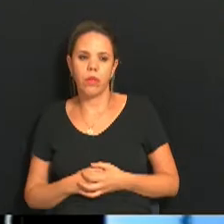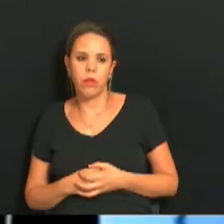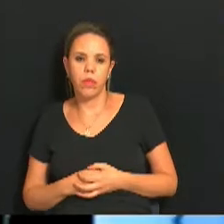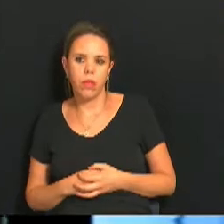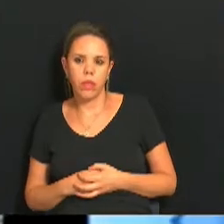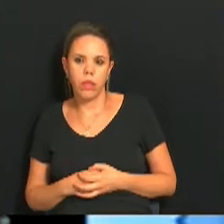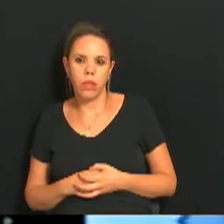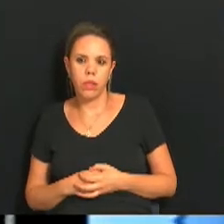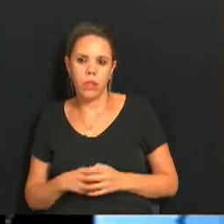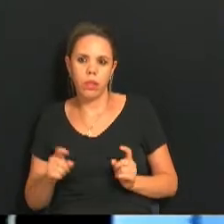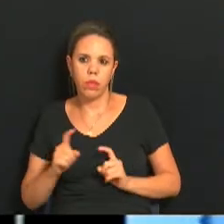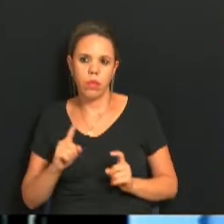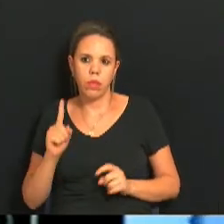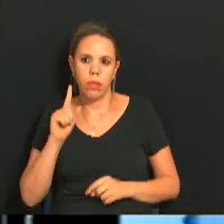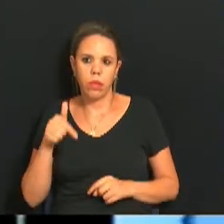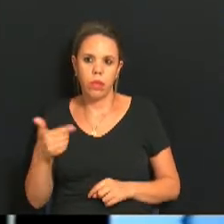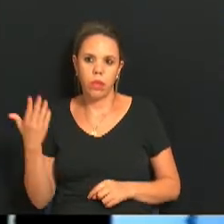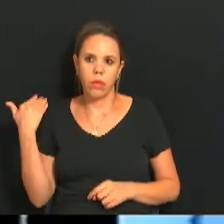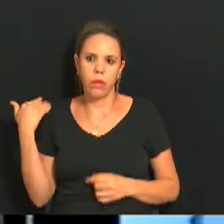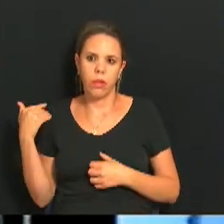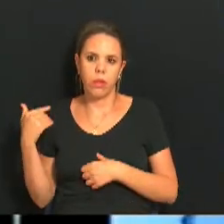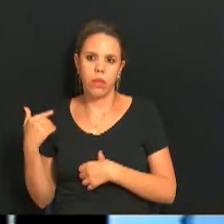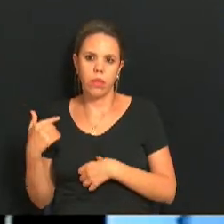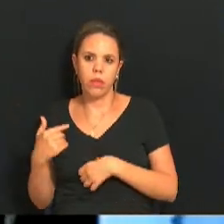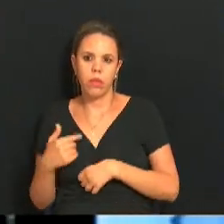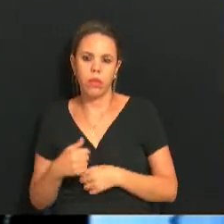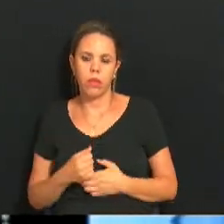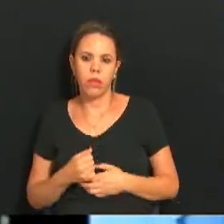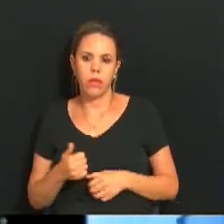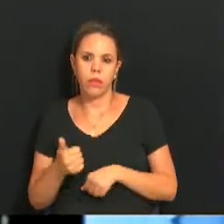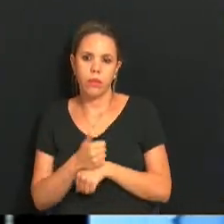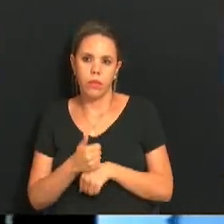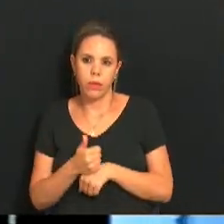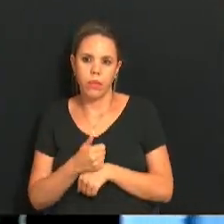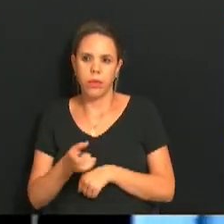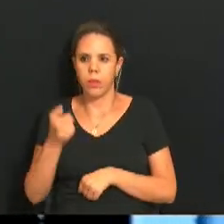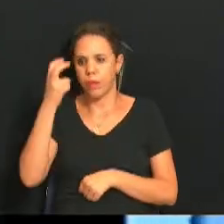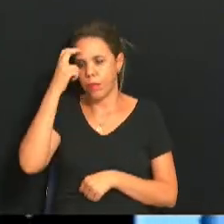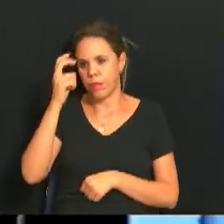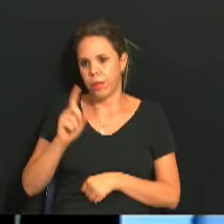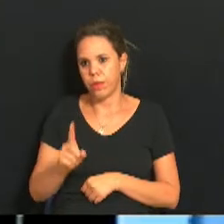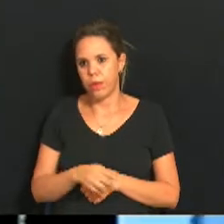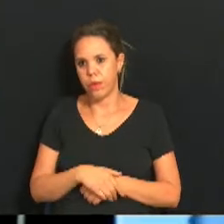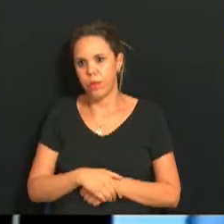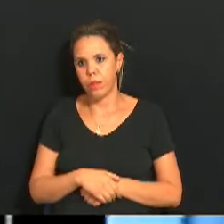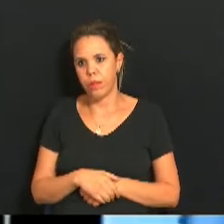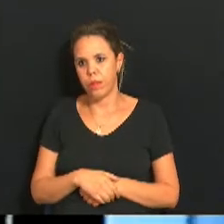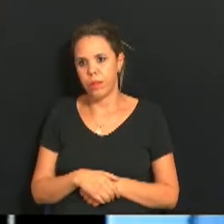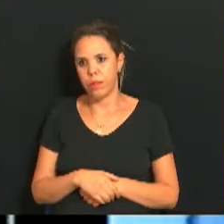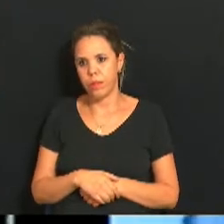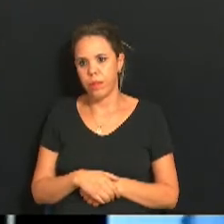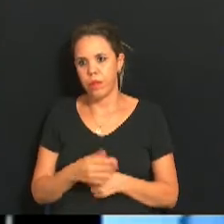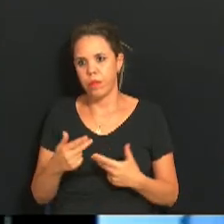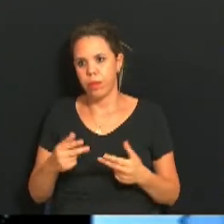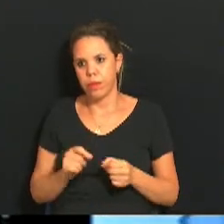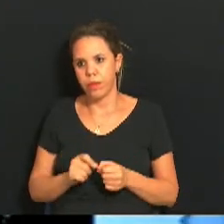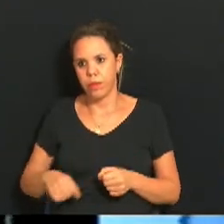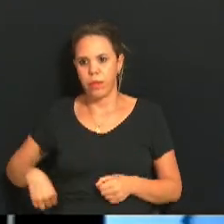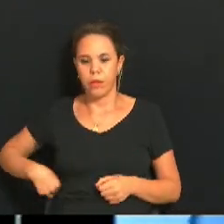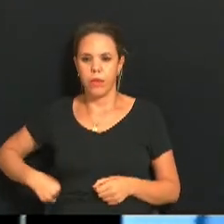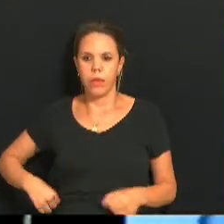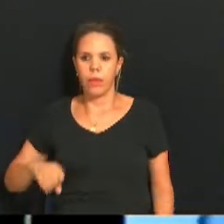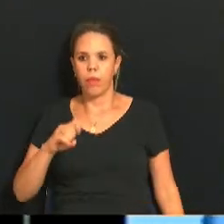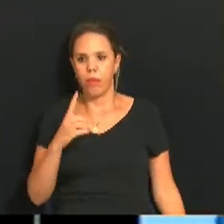reunião do dia 17 envolvendo a área da Estação Cultura a área demandada pela